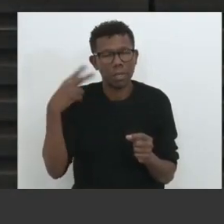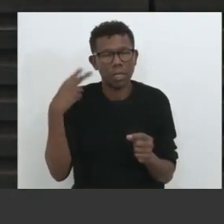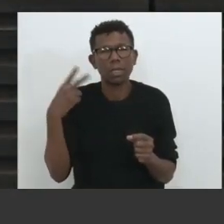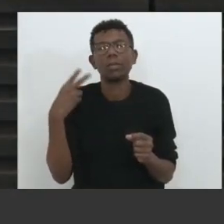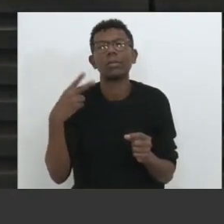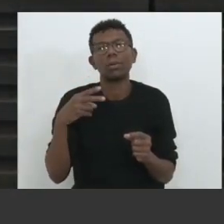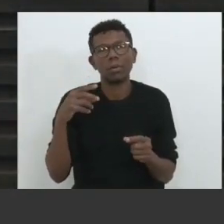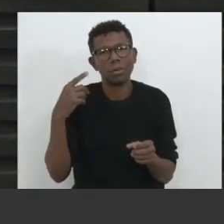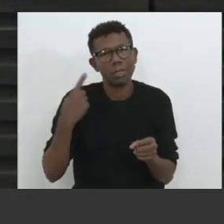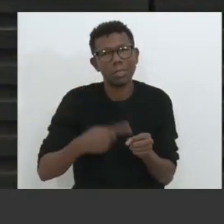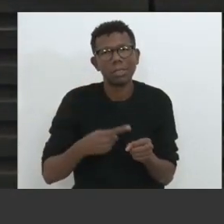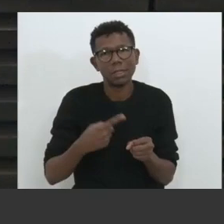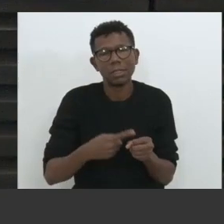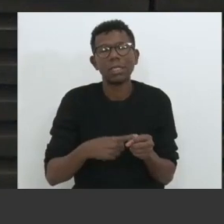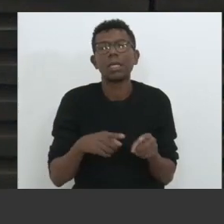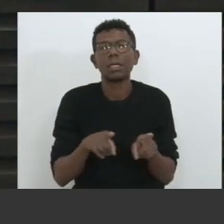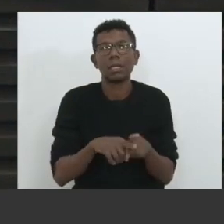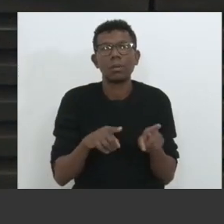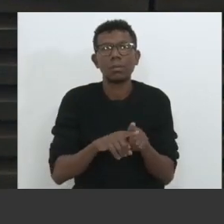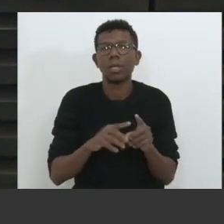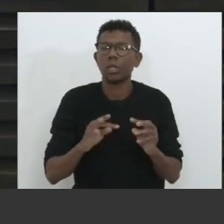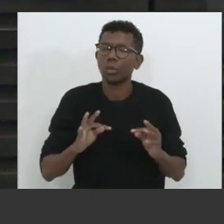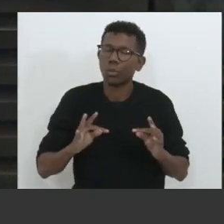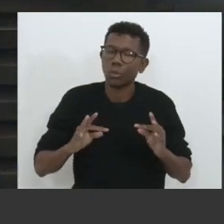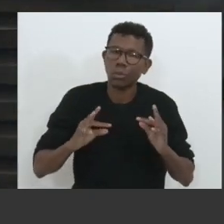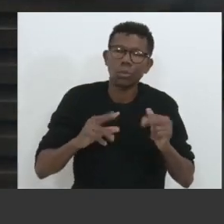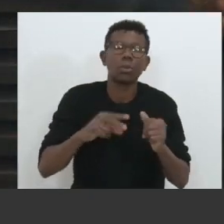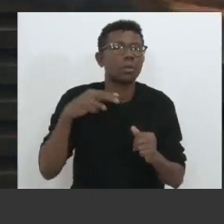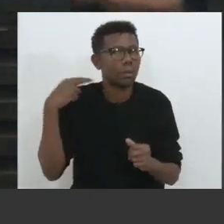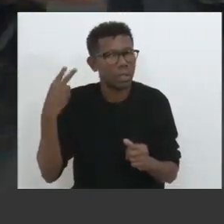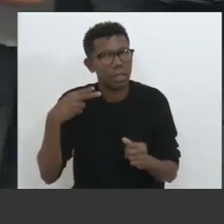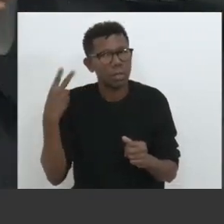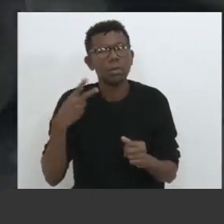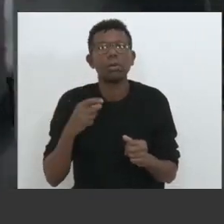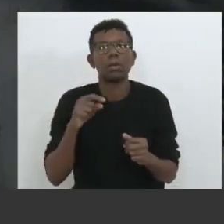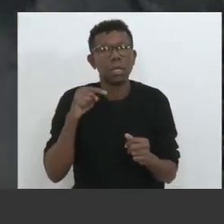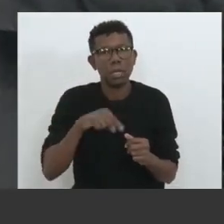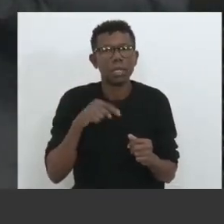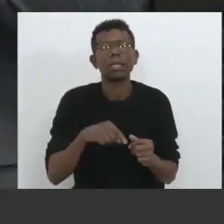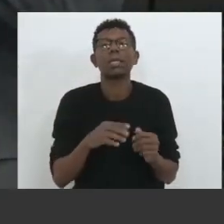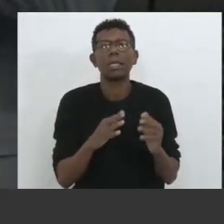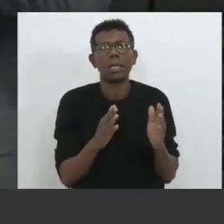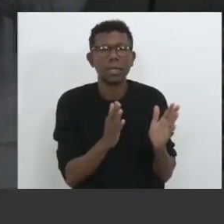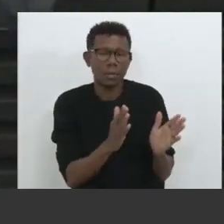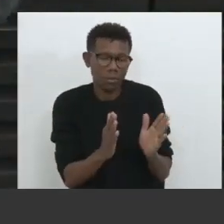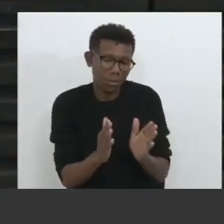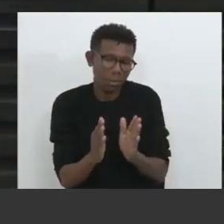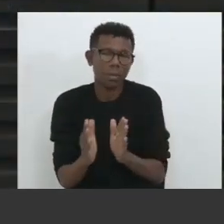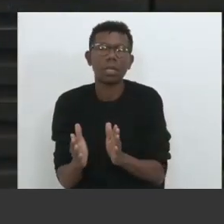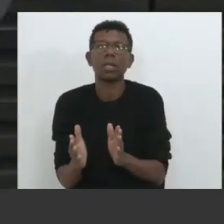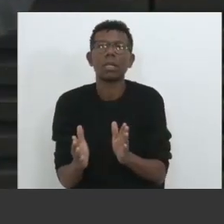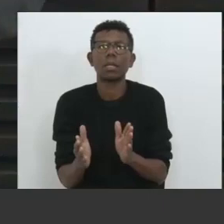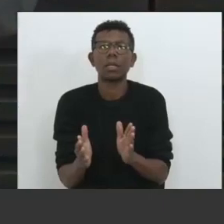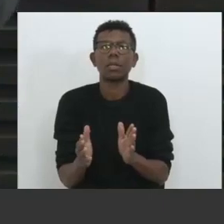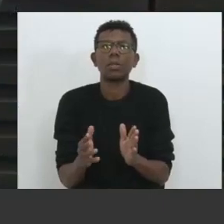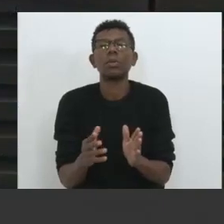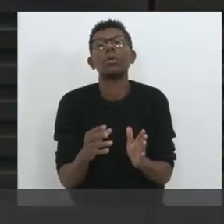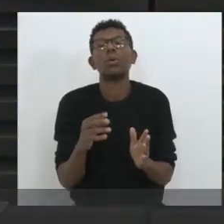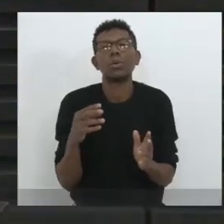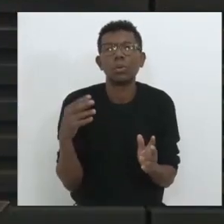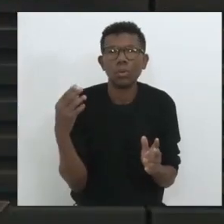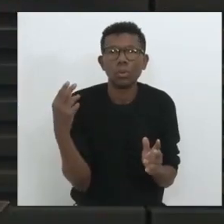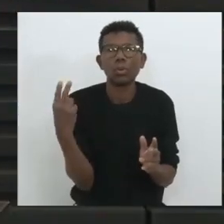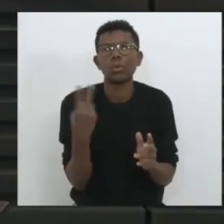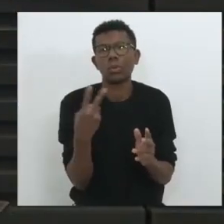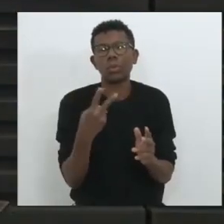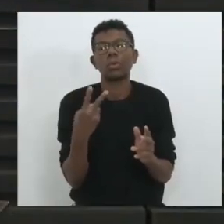fomos vereadores aqui eu tive o privilégio de tê-lo dois mandatos aqui nessa casa Presidente dessa casa e e quando eu entro aqui